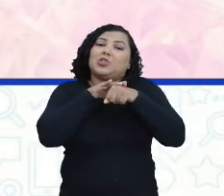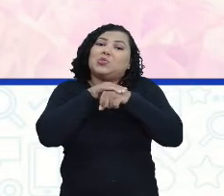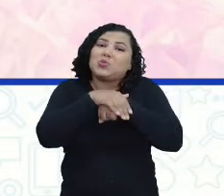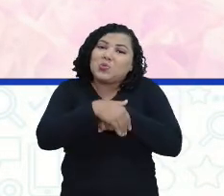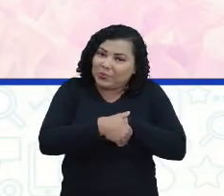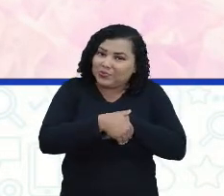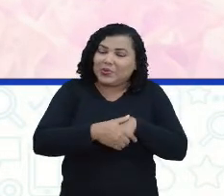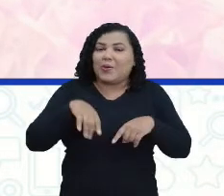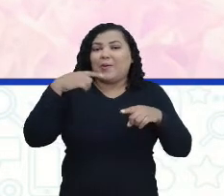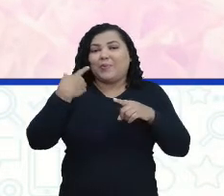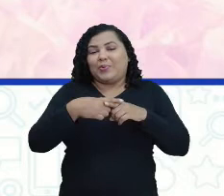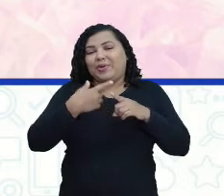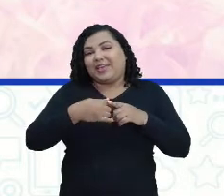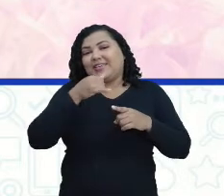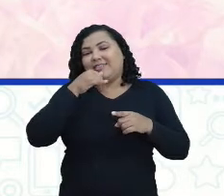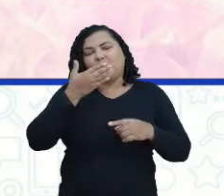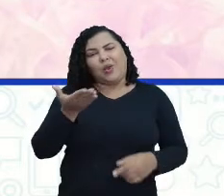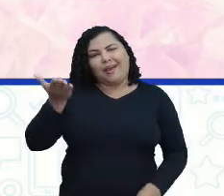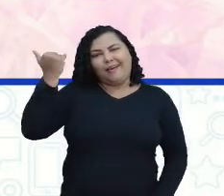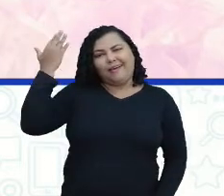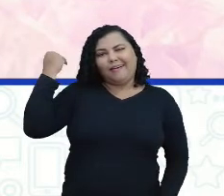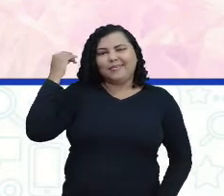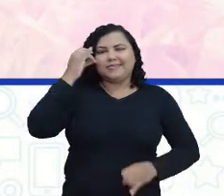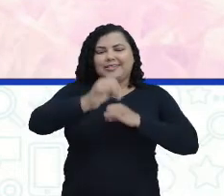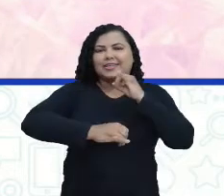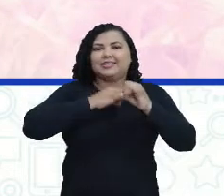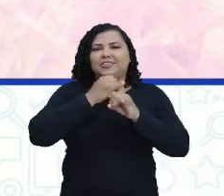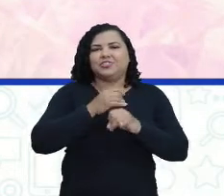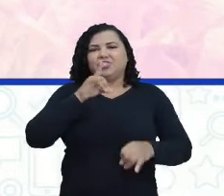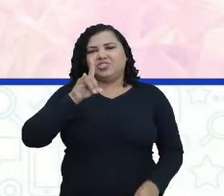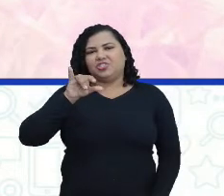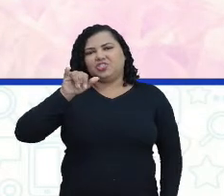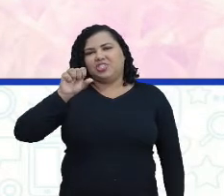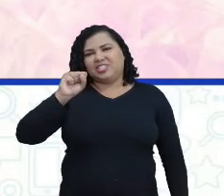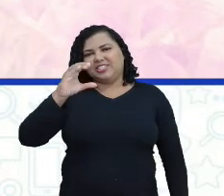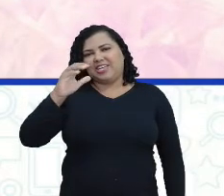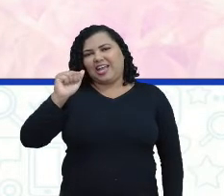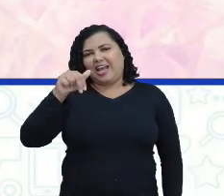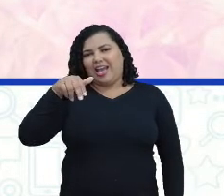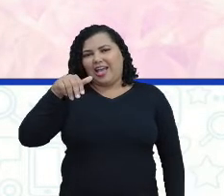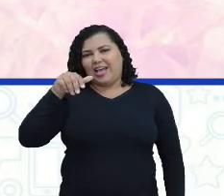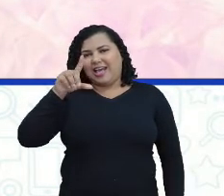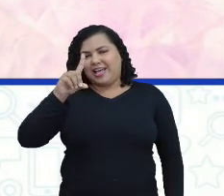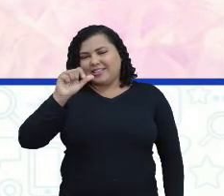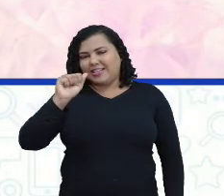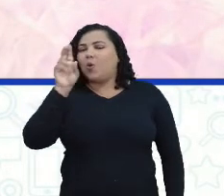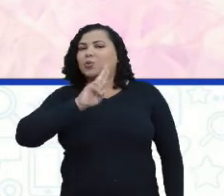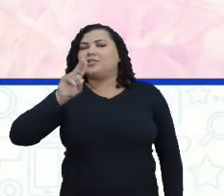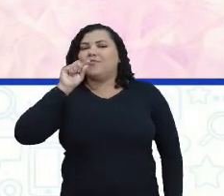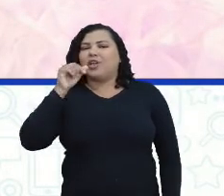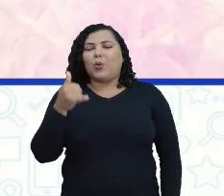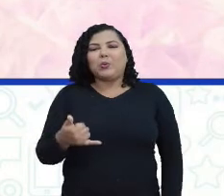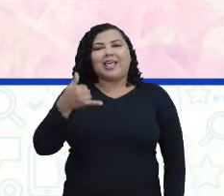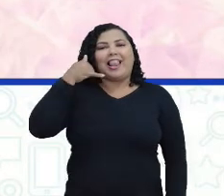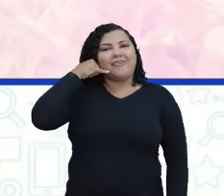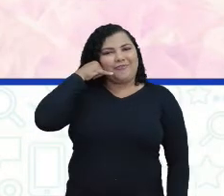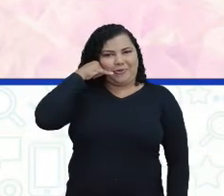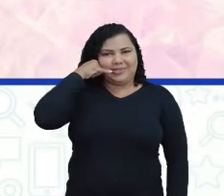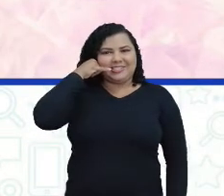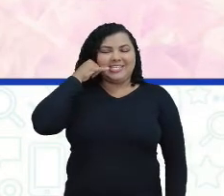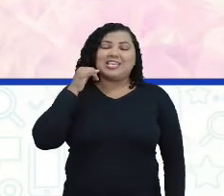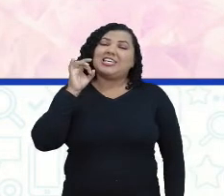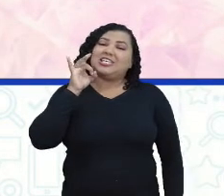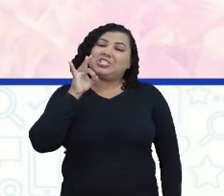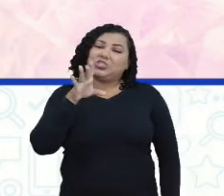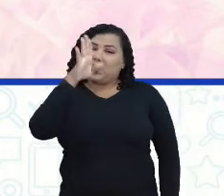quê? A internet de escada, ela usava o telefone. E aí, só era gratuito em